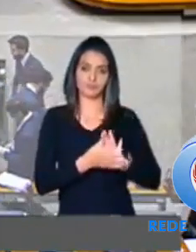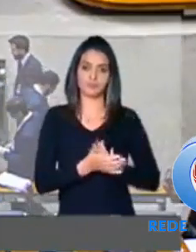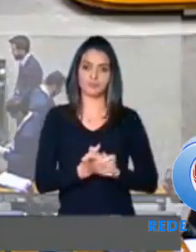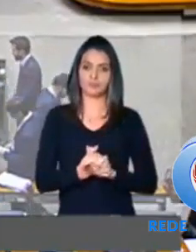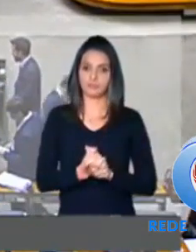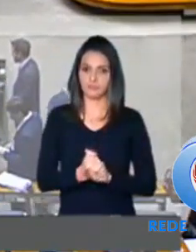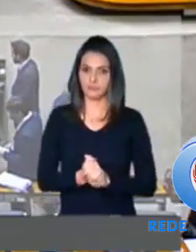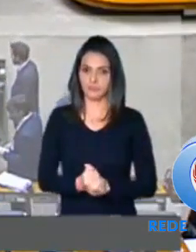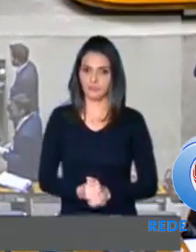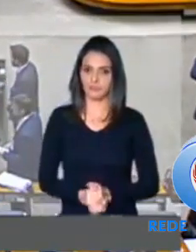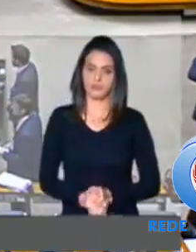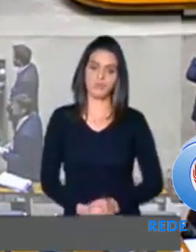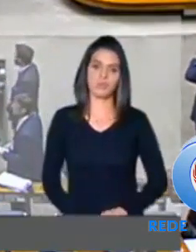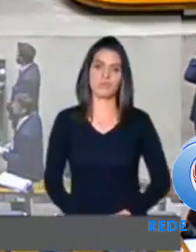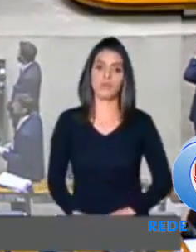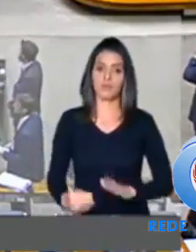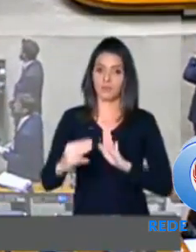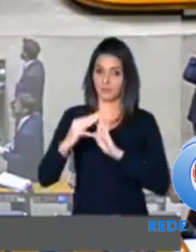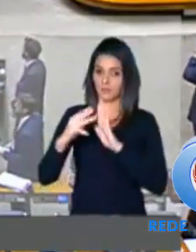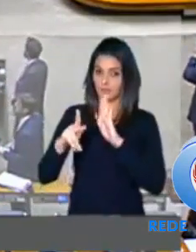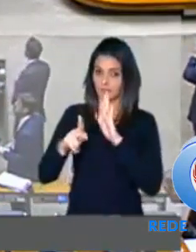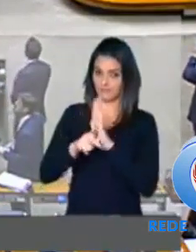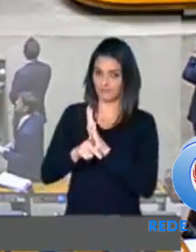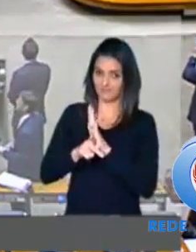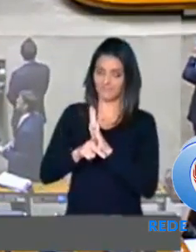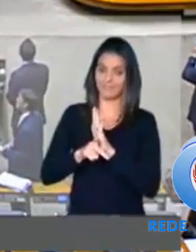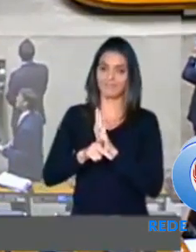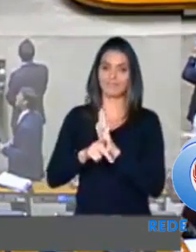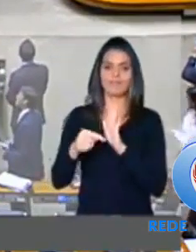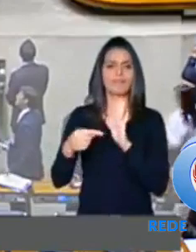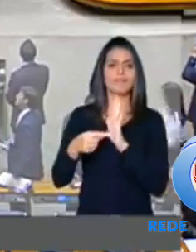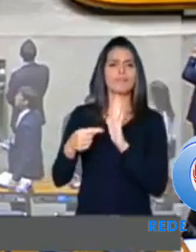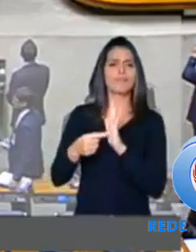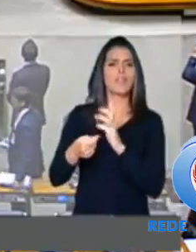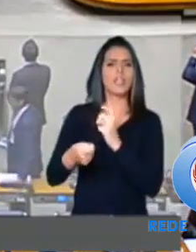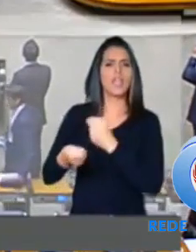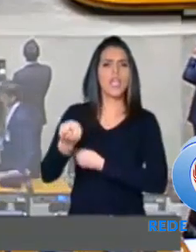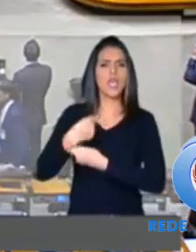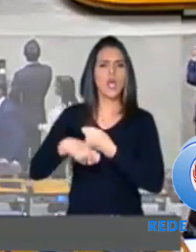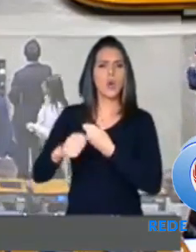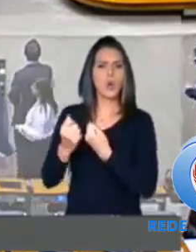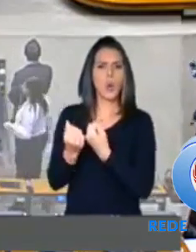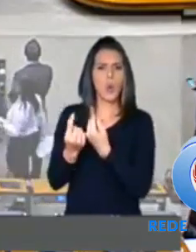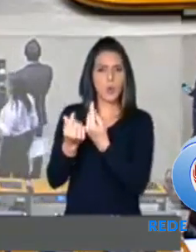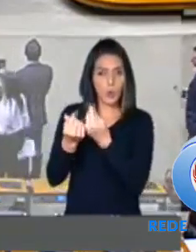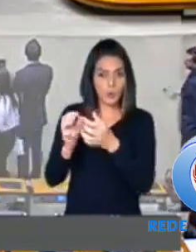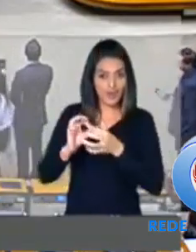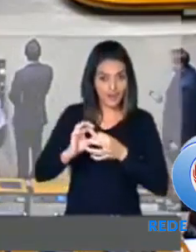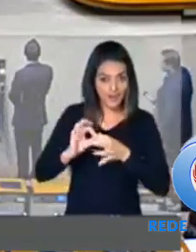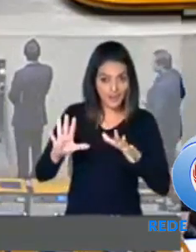Presidente, a medida provisória de liberdade econômica é um marco.